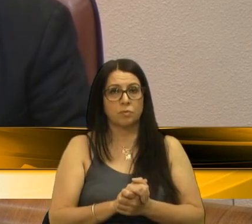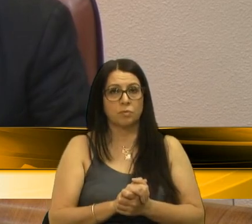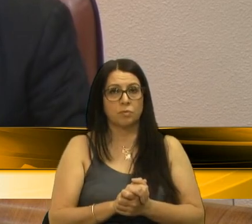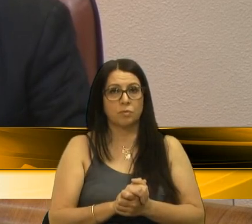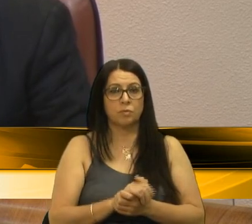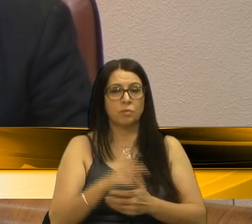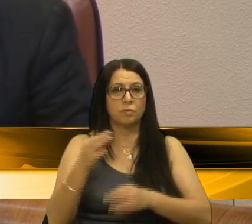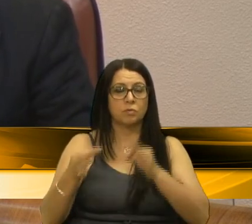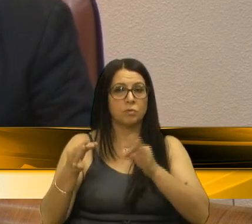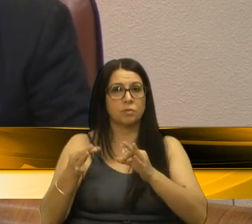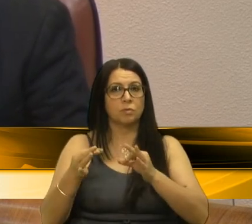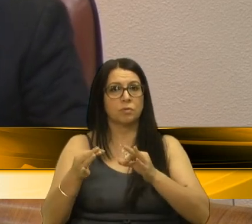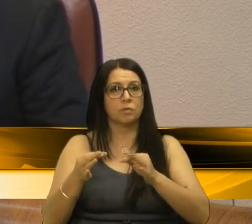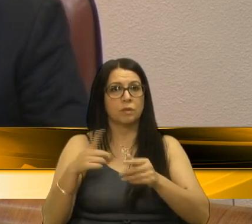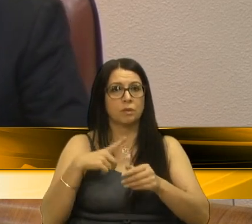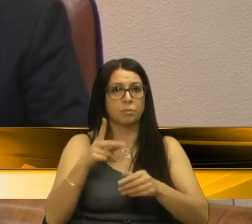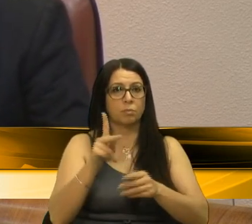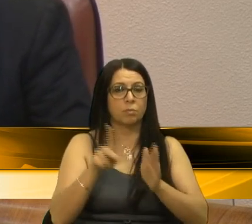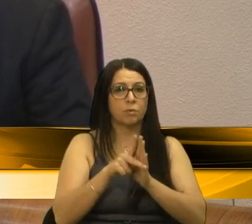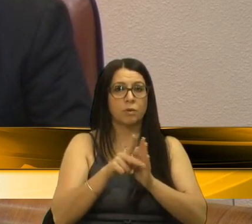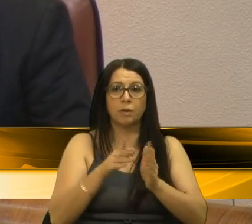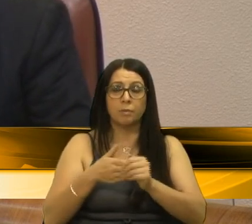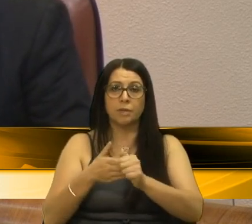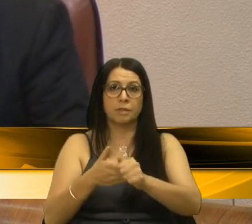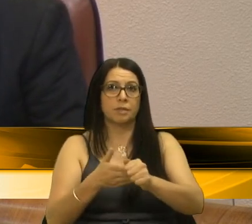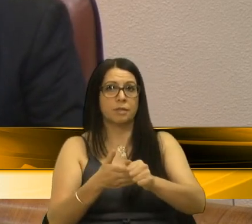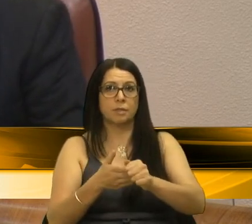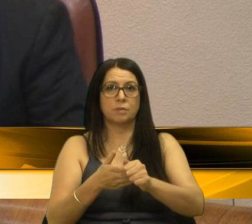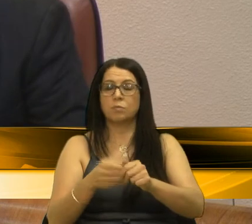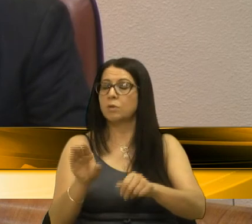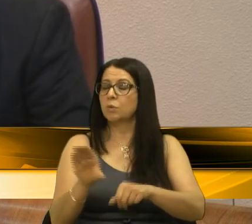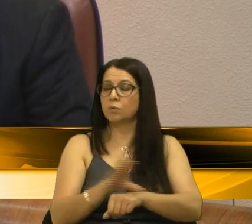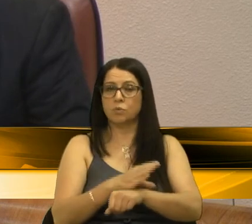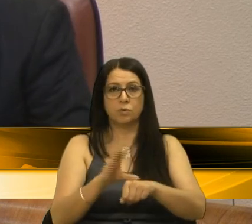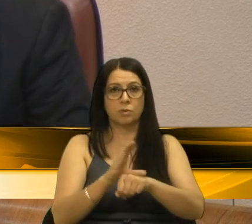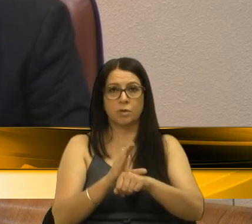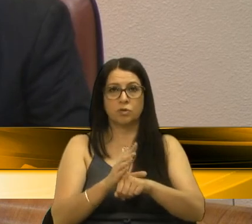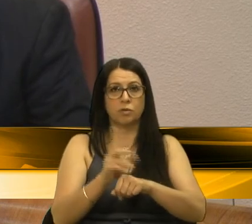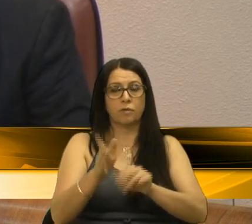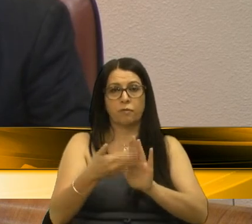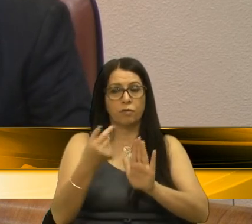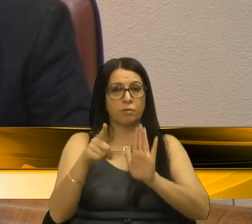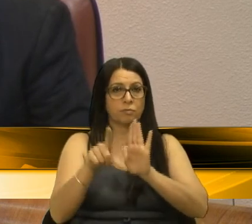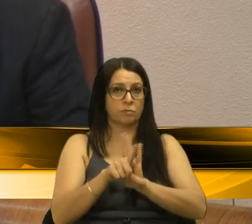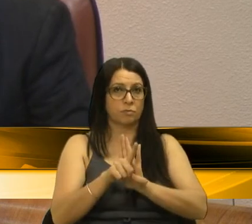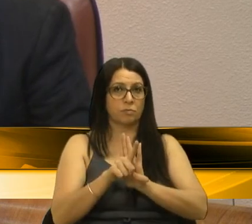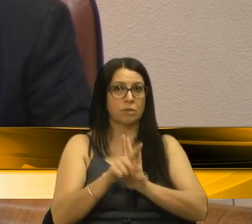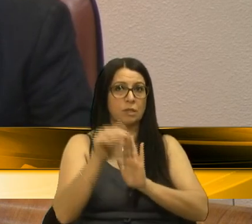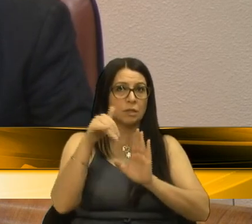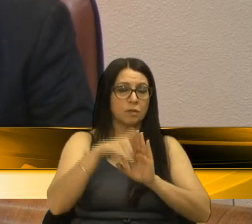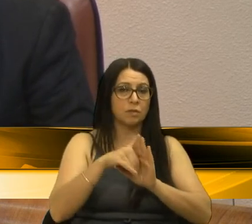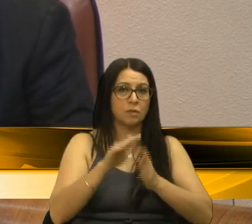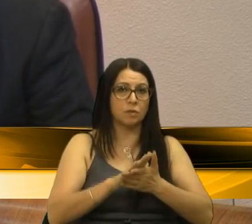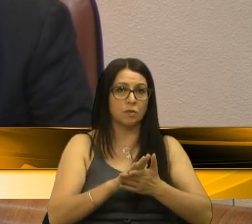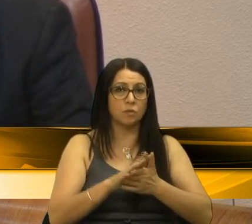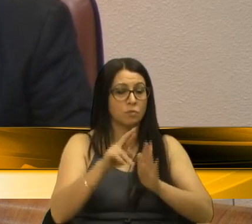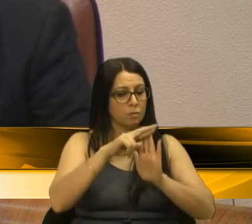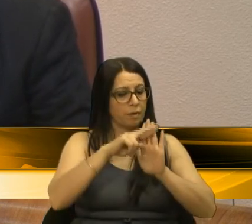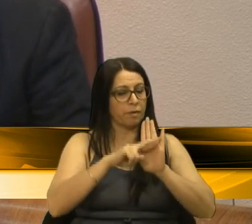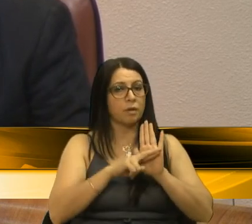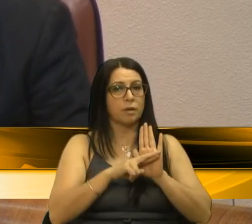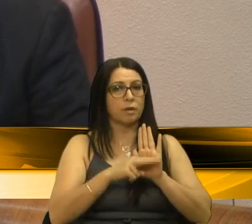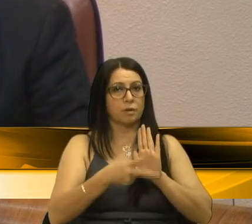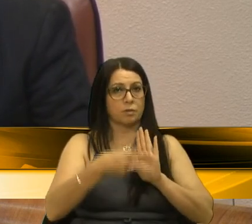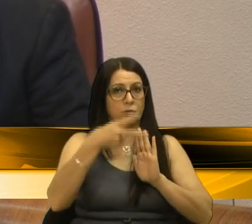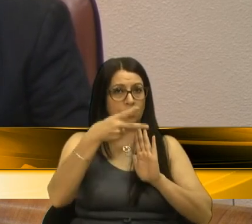judiciário fica restrito à perseguição da inconstitucionalidade, ilegalidade e inobservâncias regimentais.